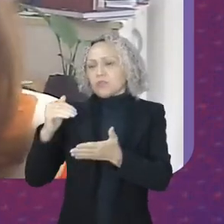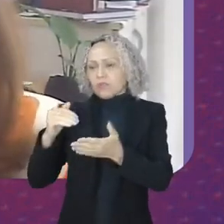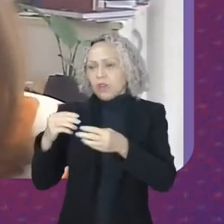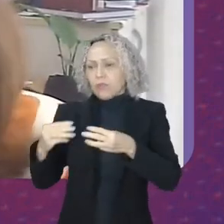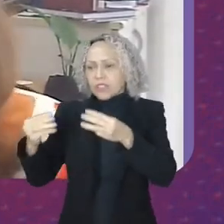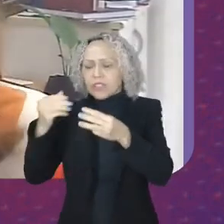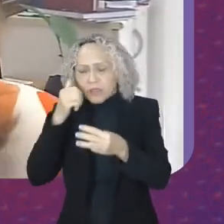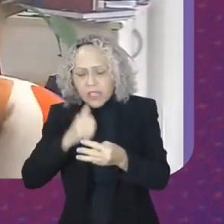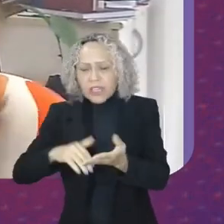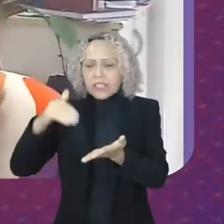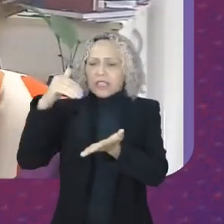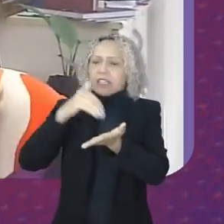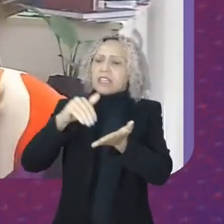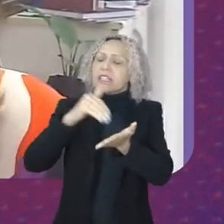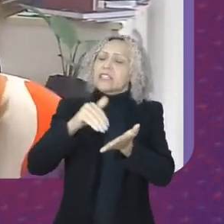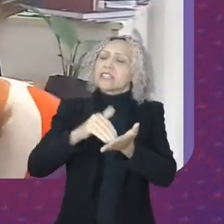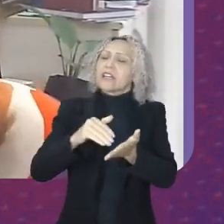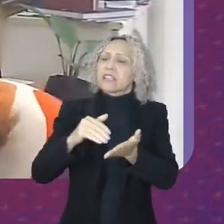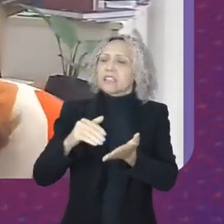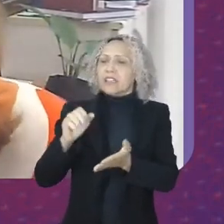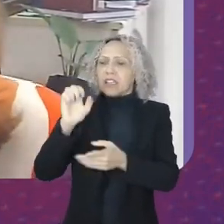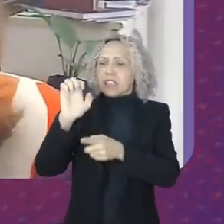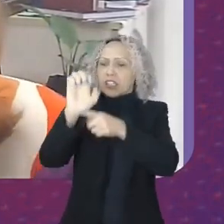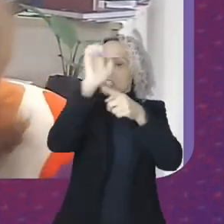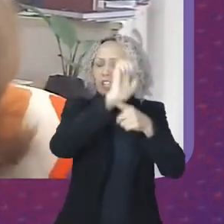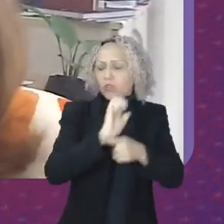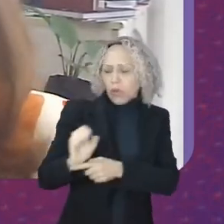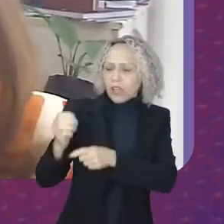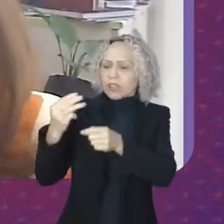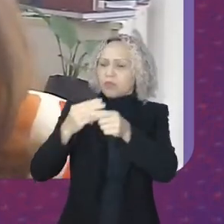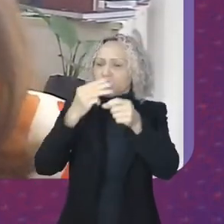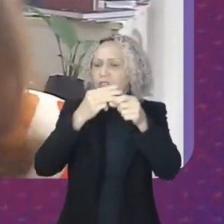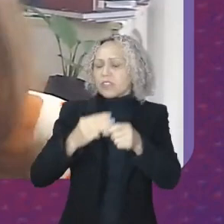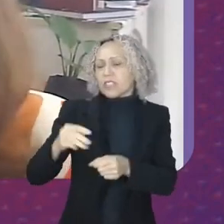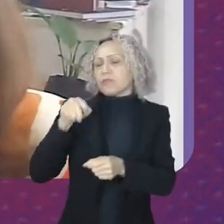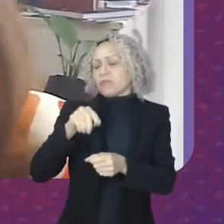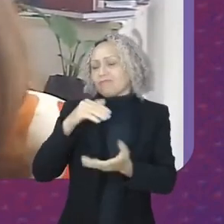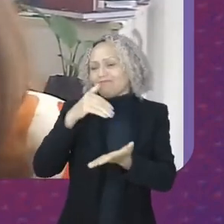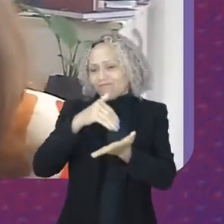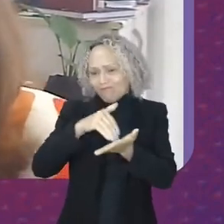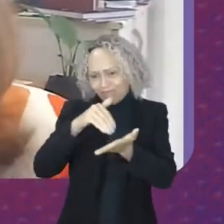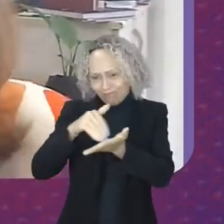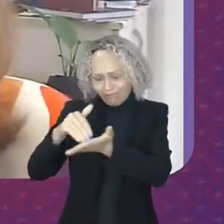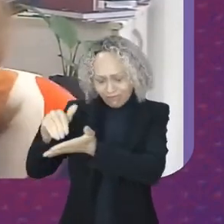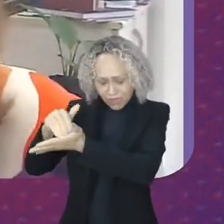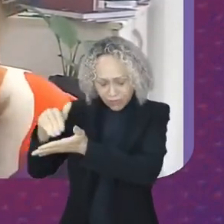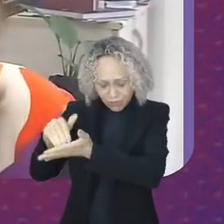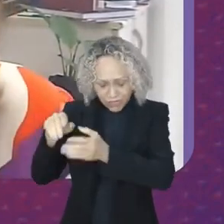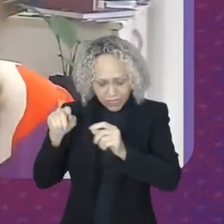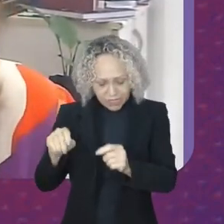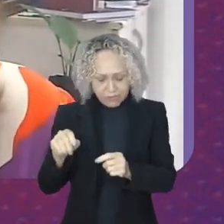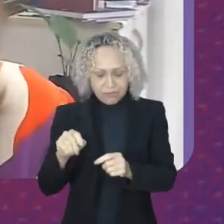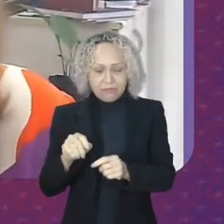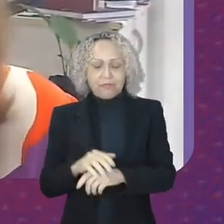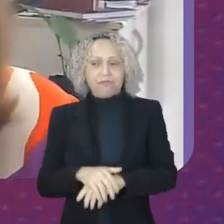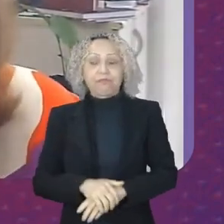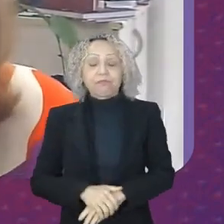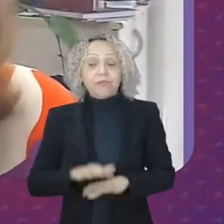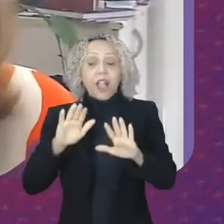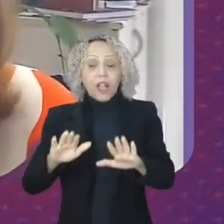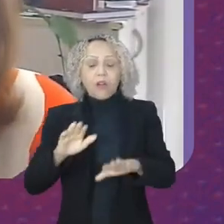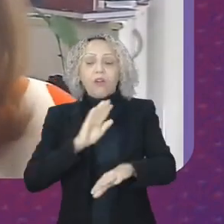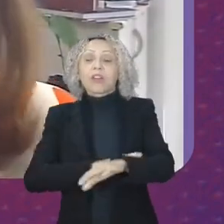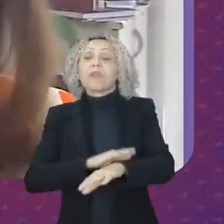de mulheres em cada um dos estados, dos municípios, e pensar alternativas. Agora é o momento da gente